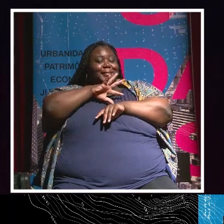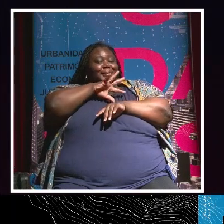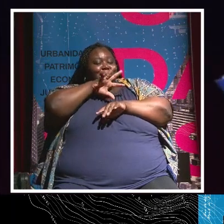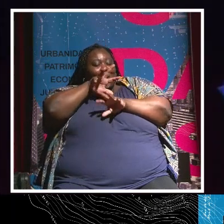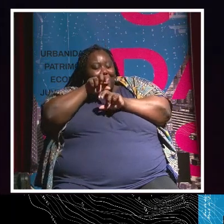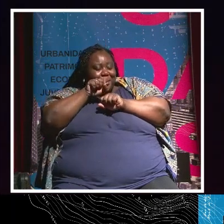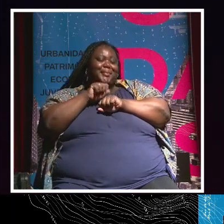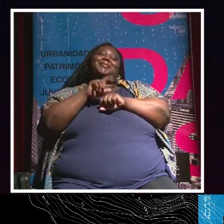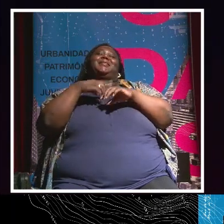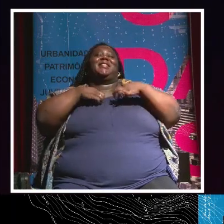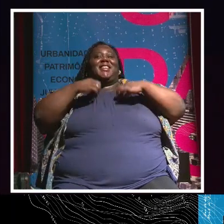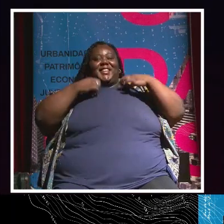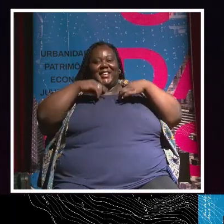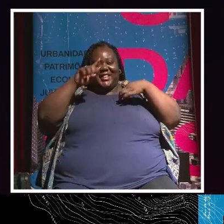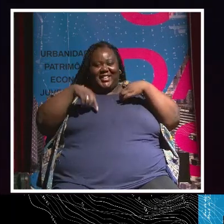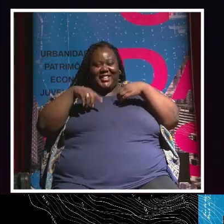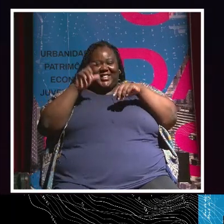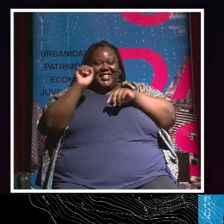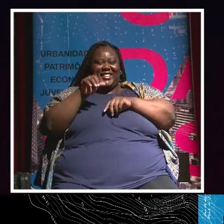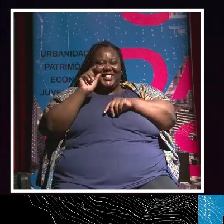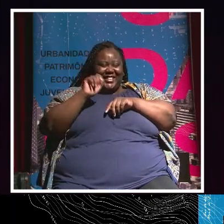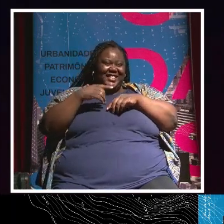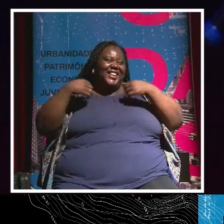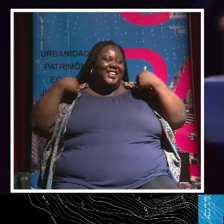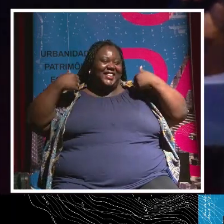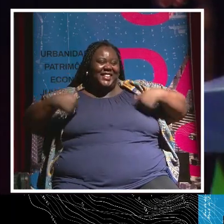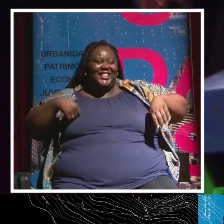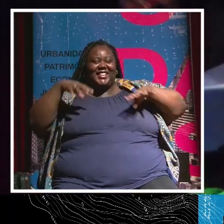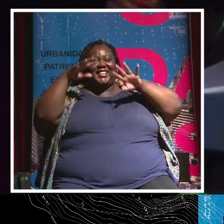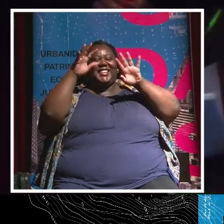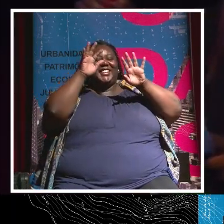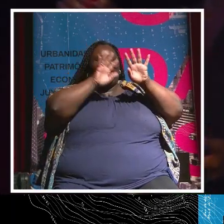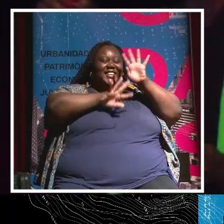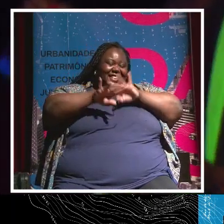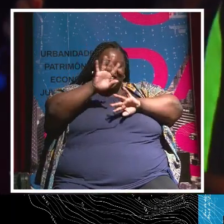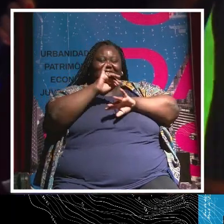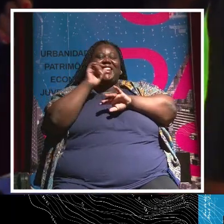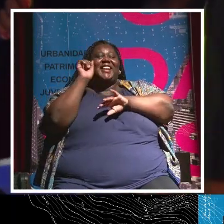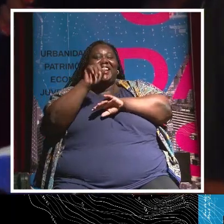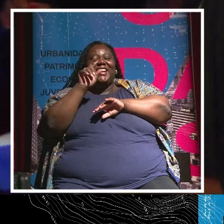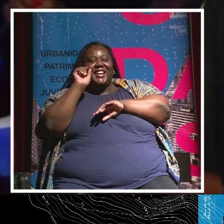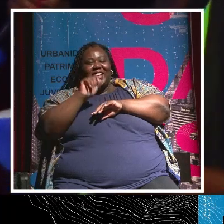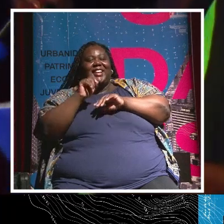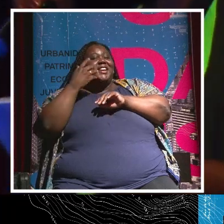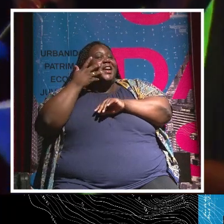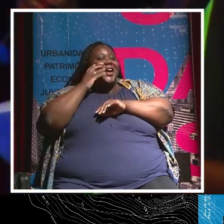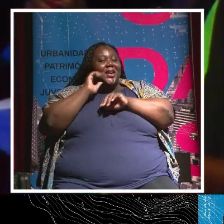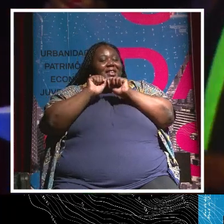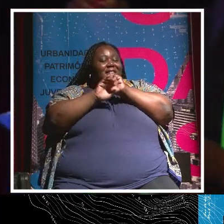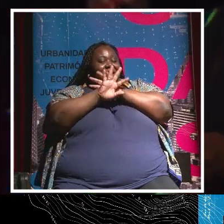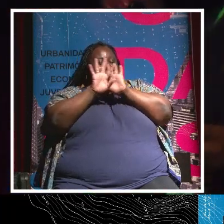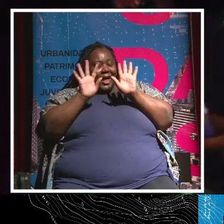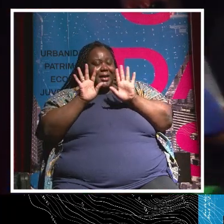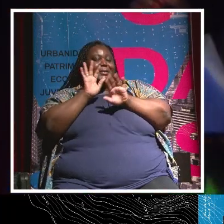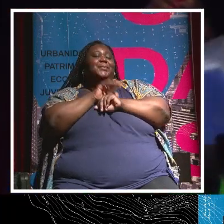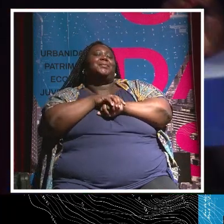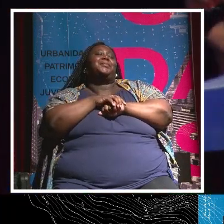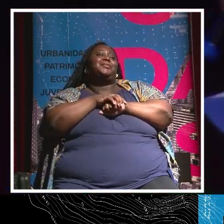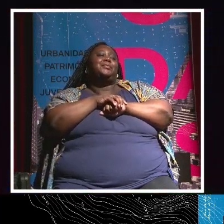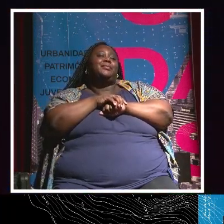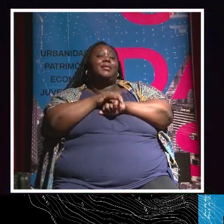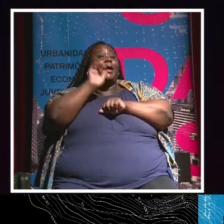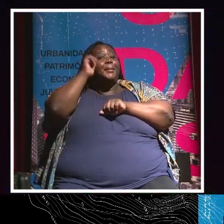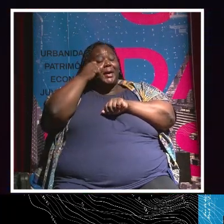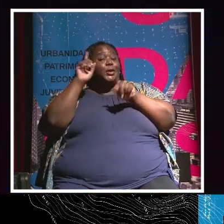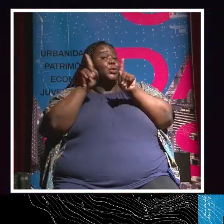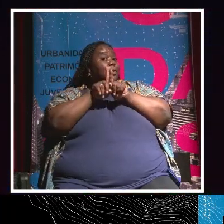marinho e um colete estampado também com várias cores entre azuis, um rosa clarinho e